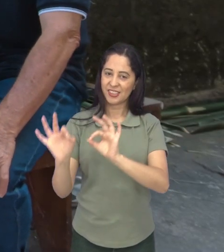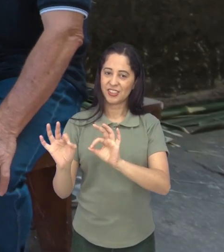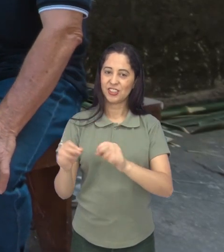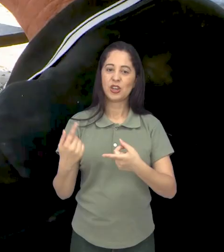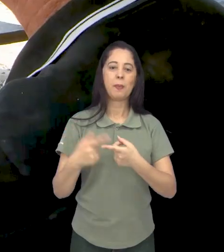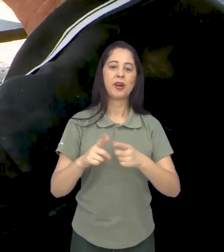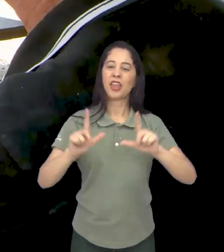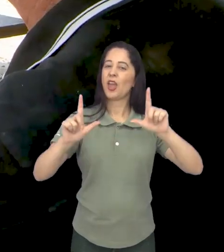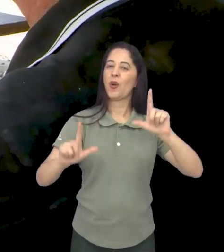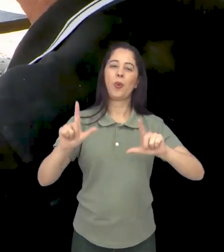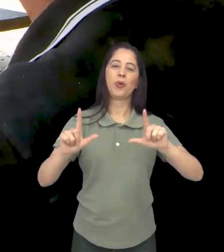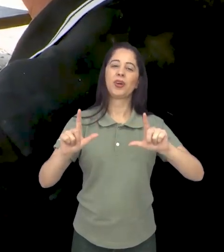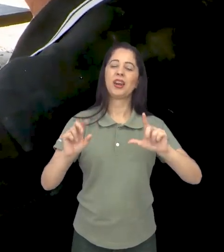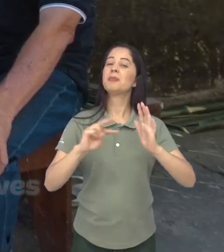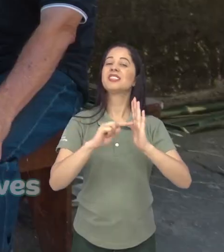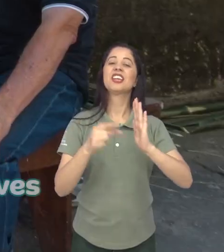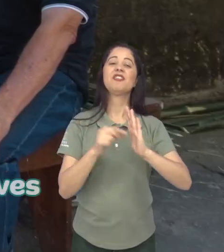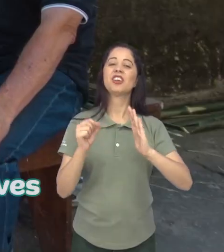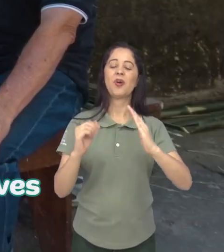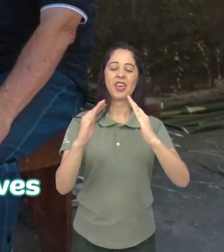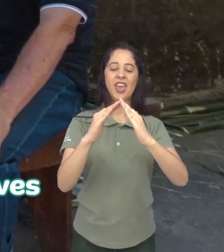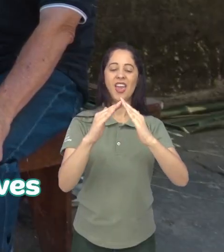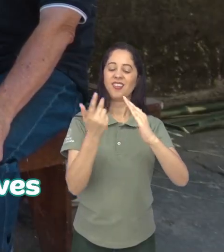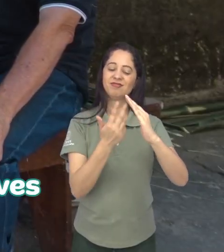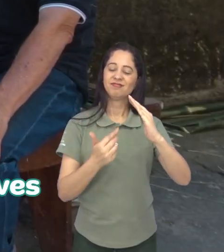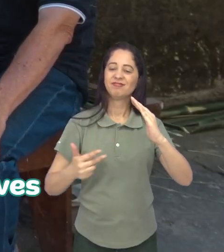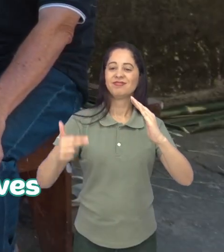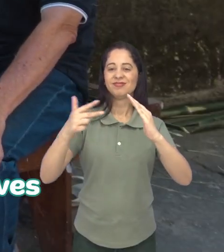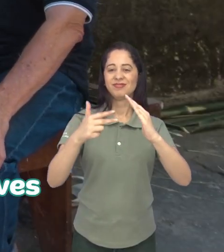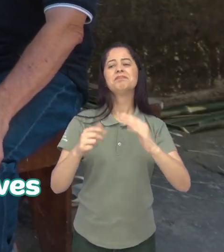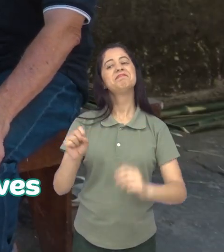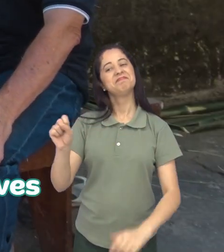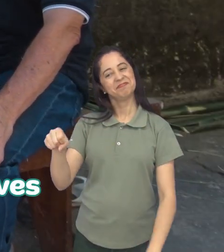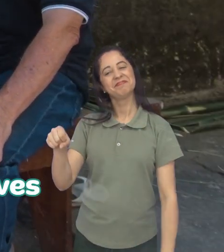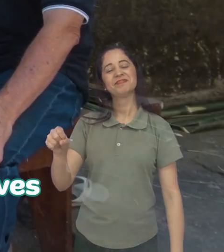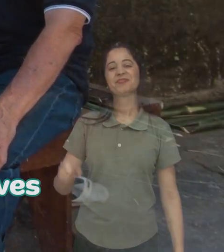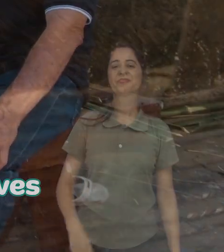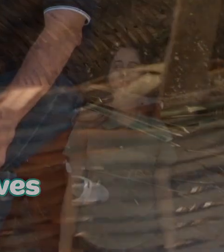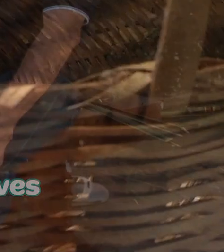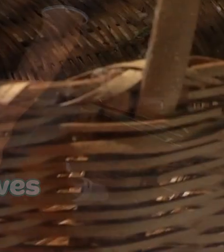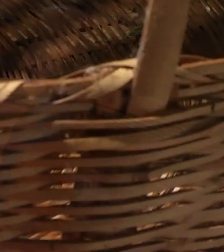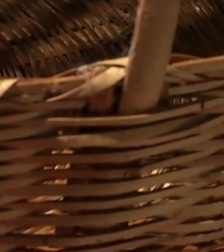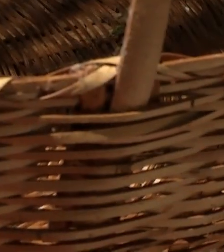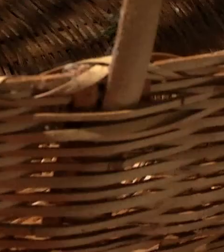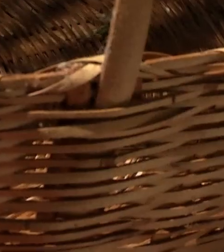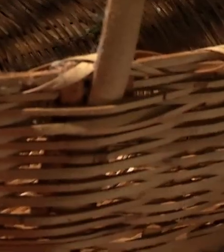acompanhando. Porque aqui tudo é feito em casa. É isso aí.